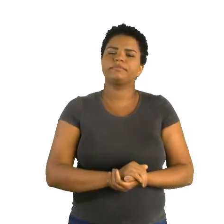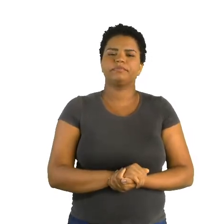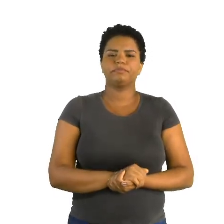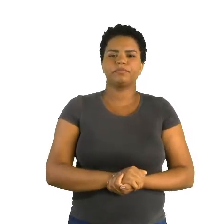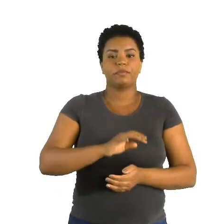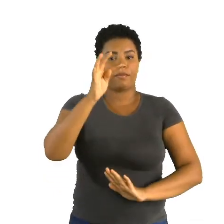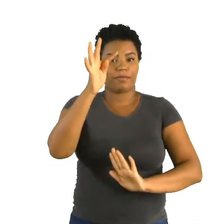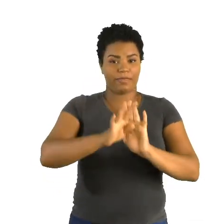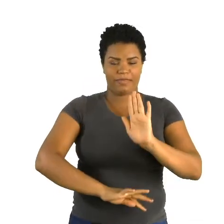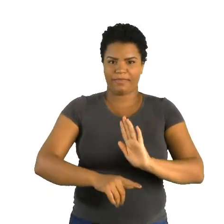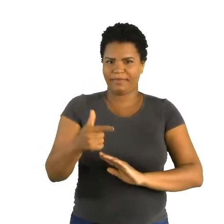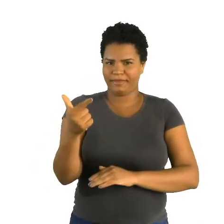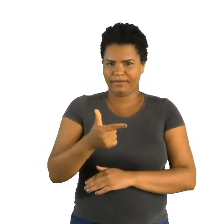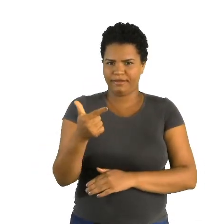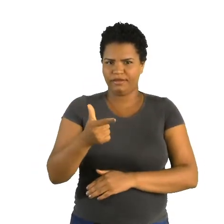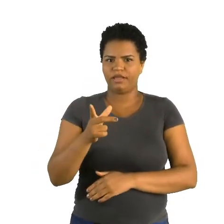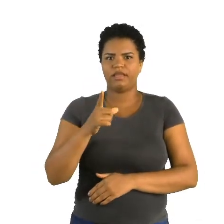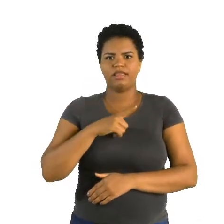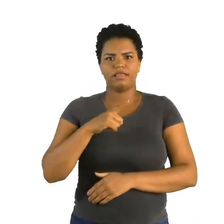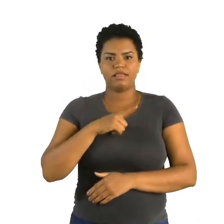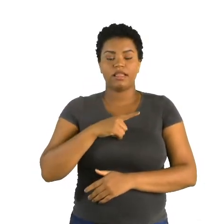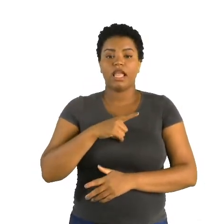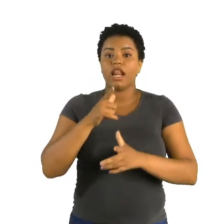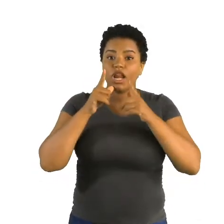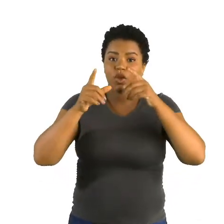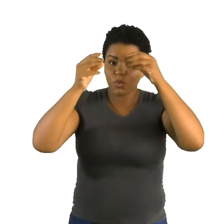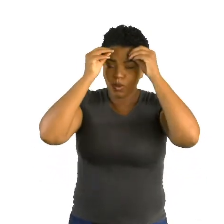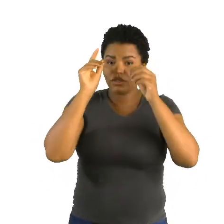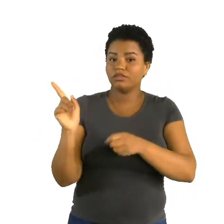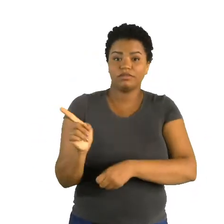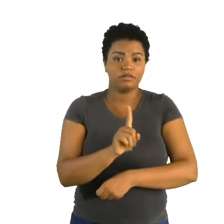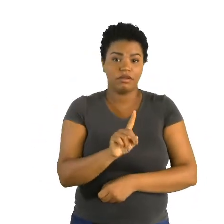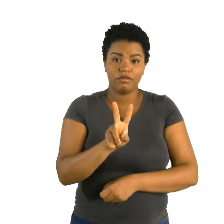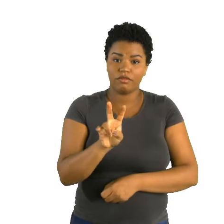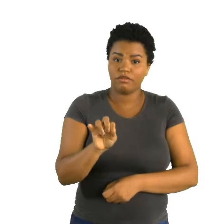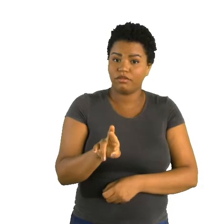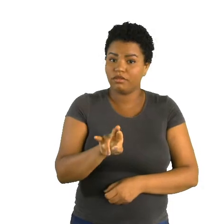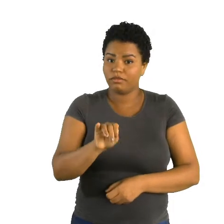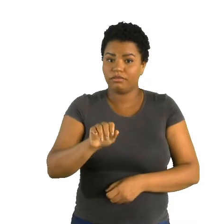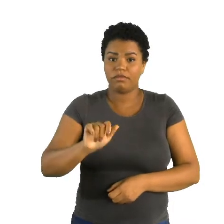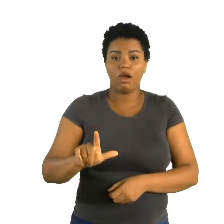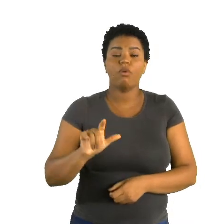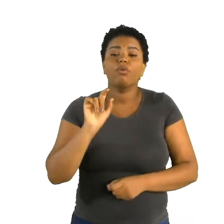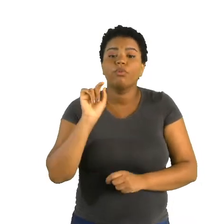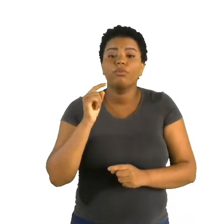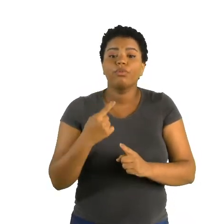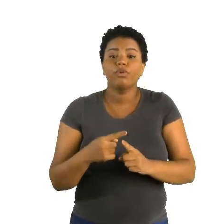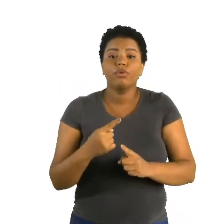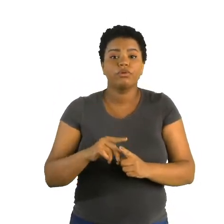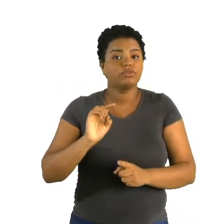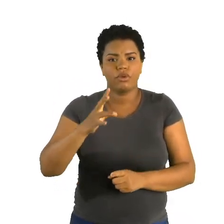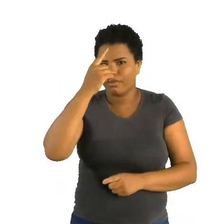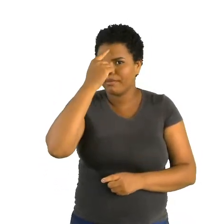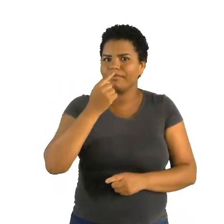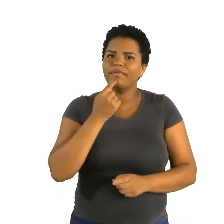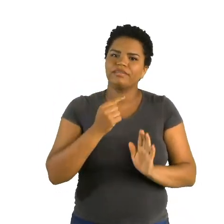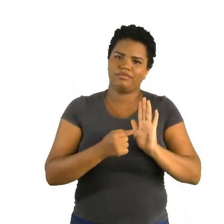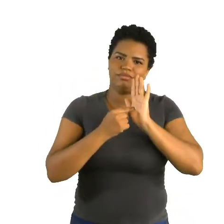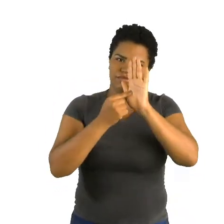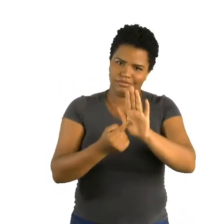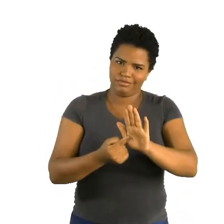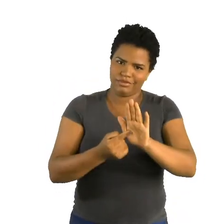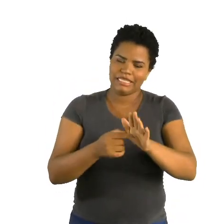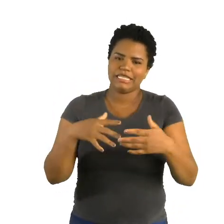já aparece uma linguagem não verbal. Por quê? Porque somente a imagem está aparecendo. Já no